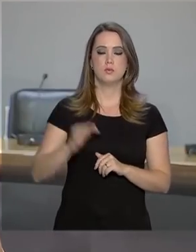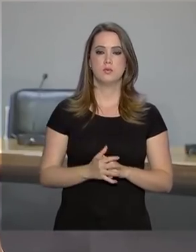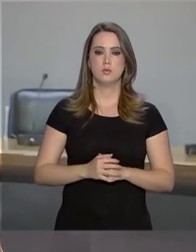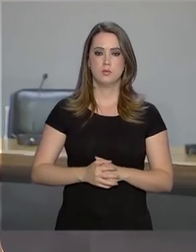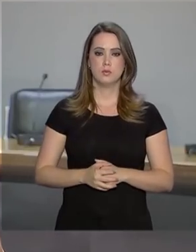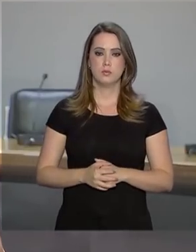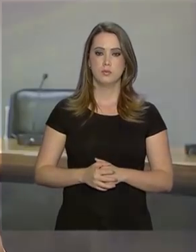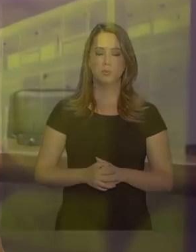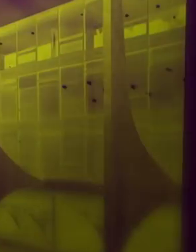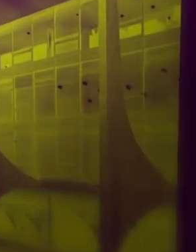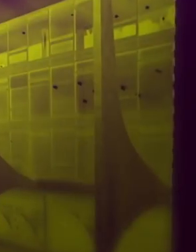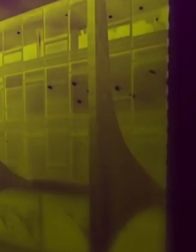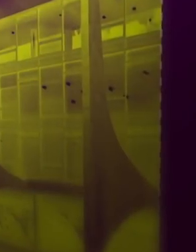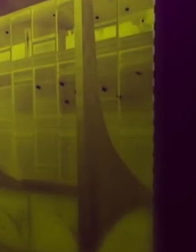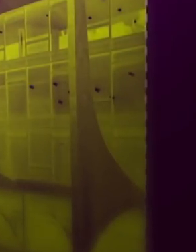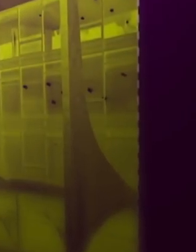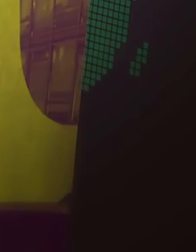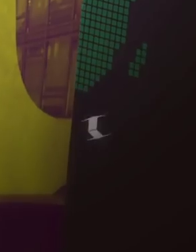Federal